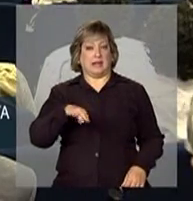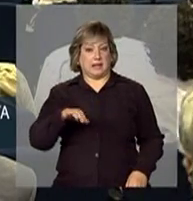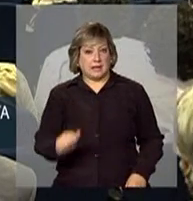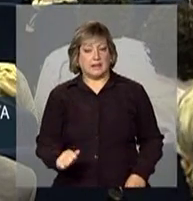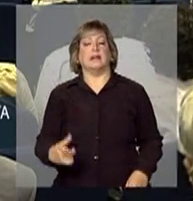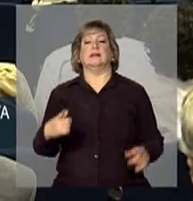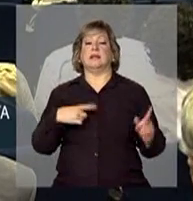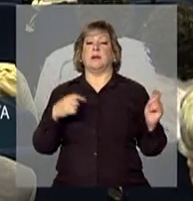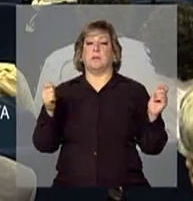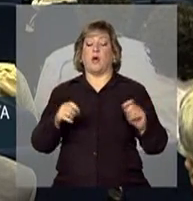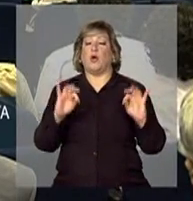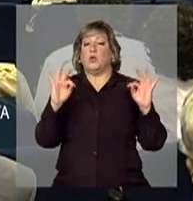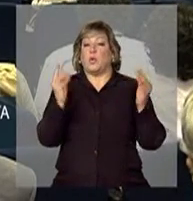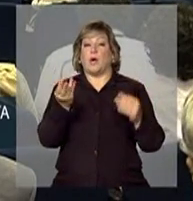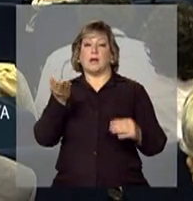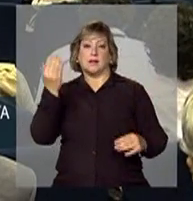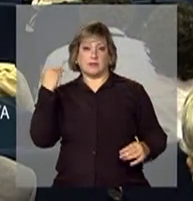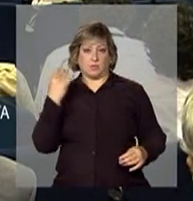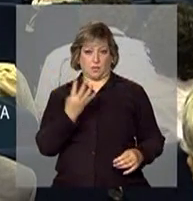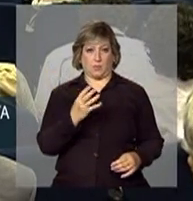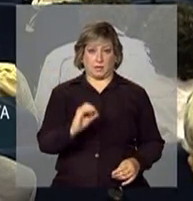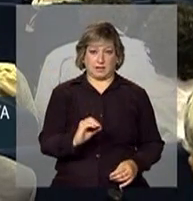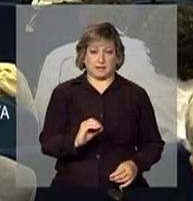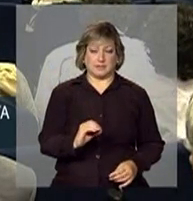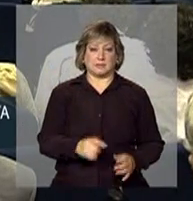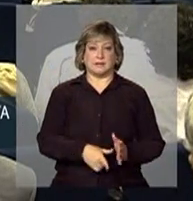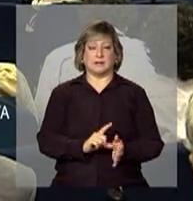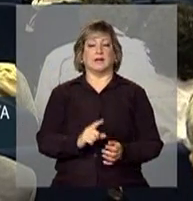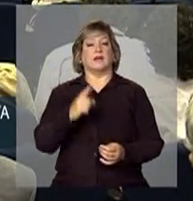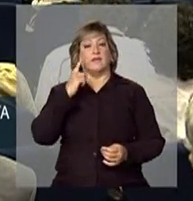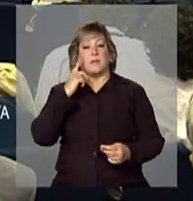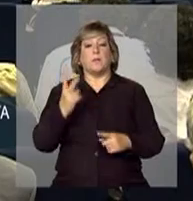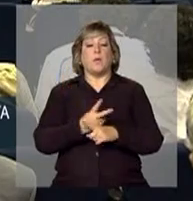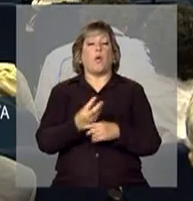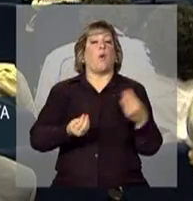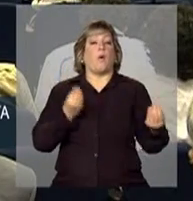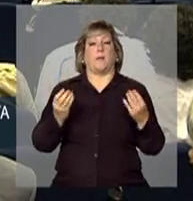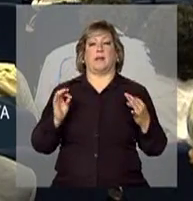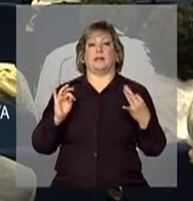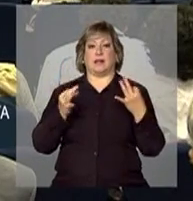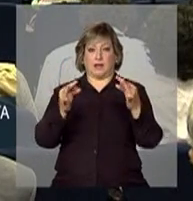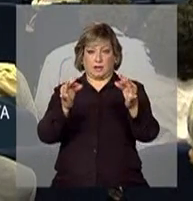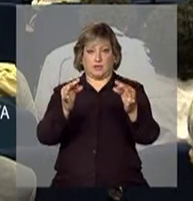as anteriores 40 de recorrer aos avanços tecnológicos